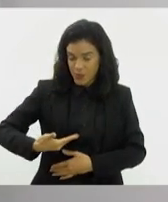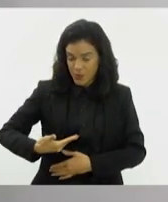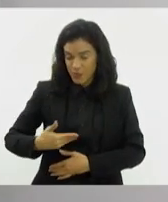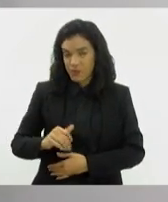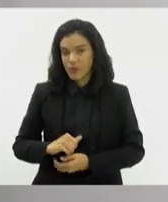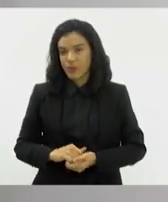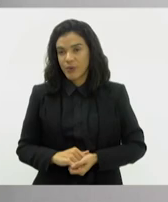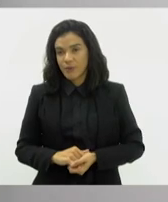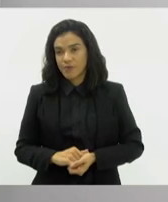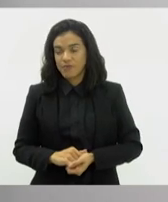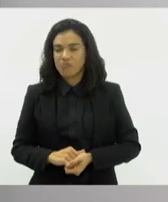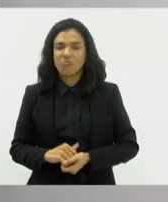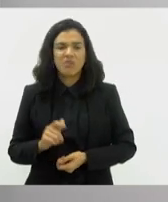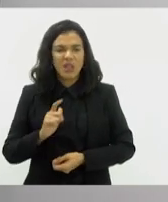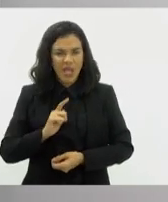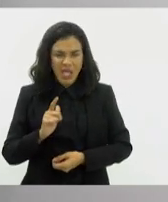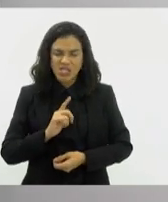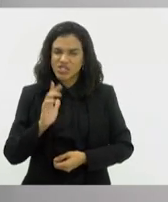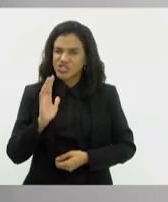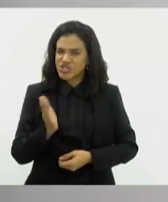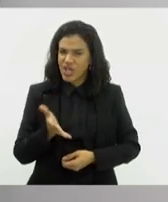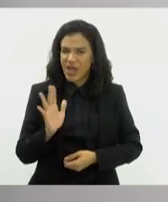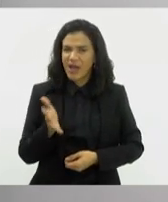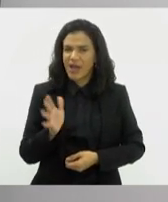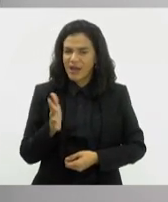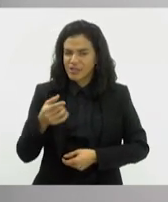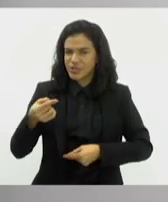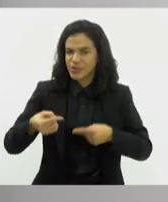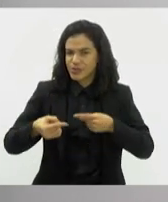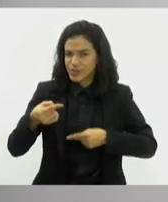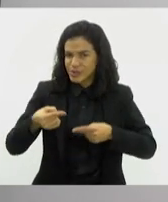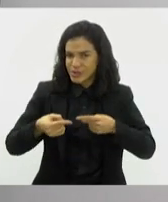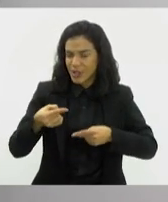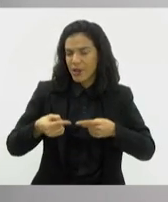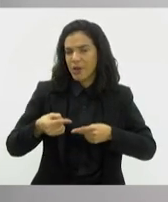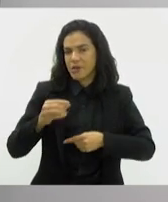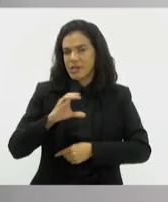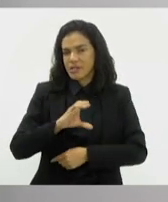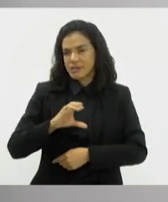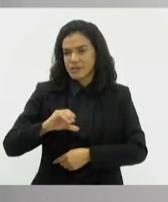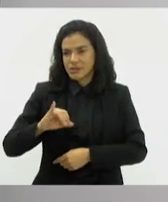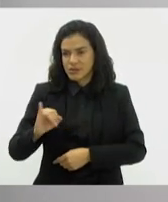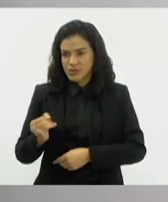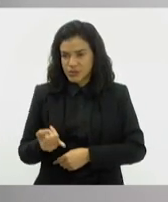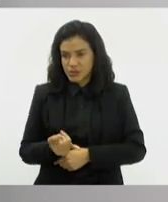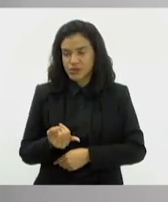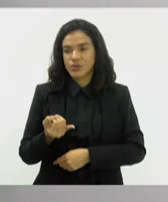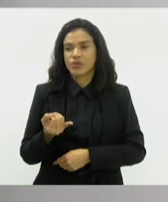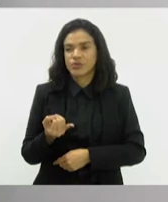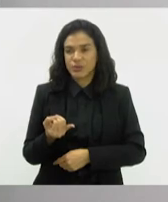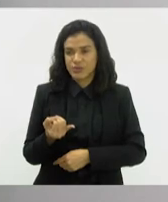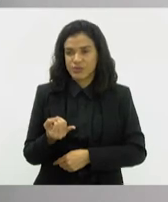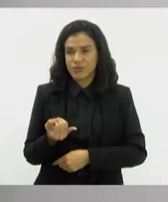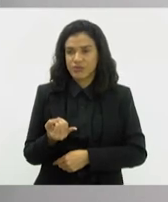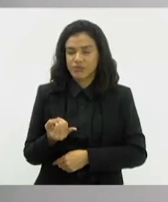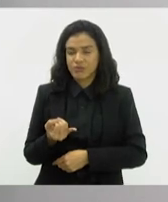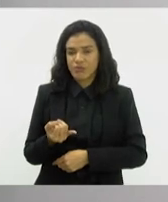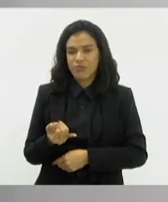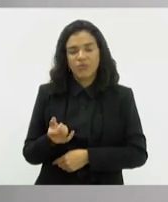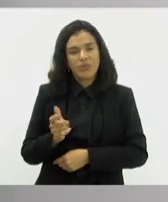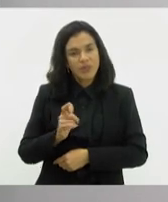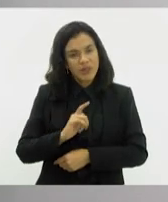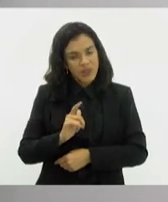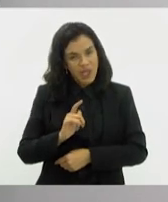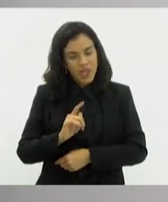isso que o senhor está dizendo, já há precedente aqui relatado na CCJ, isso, quem trouxe a comento